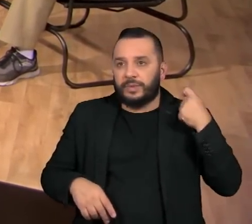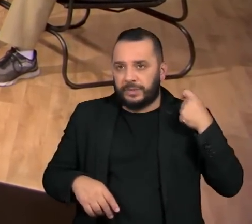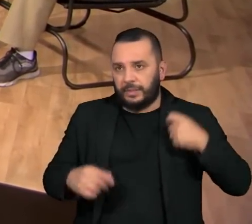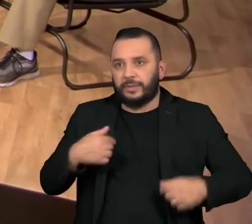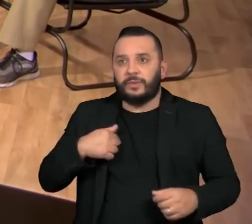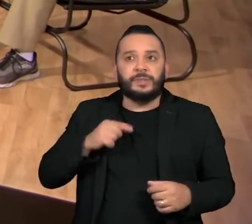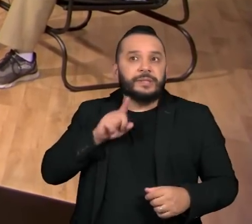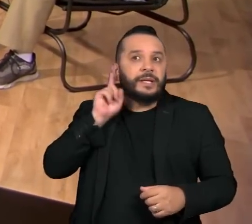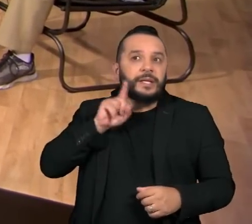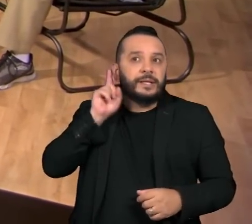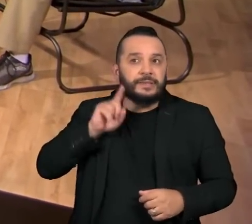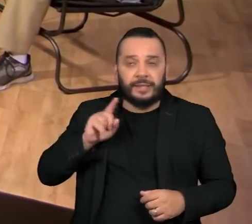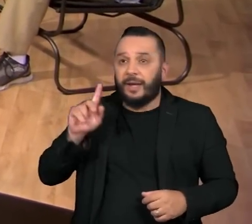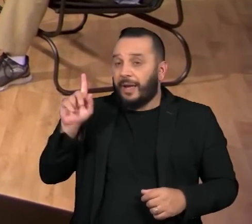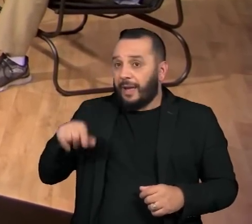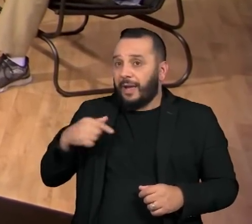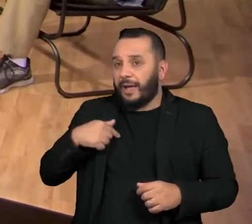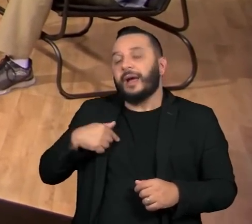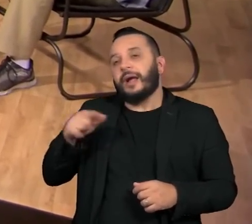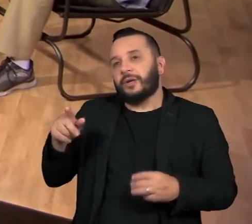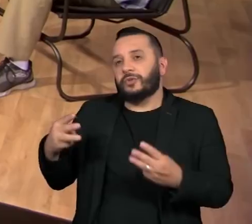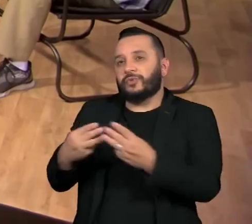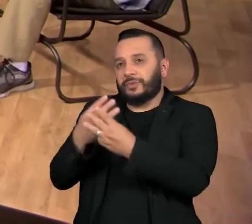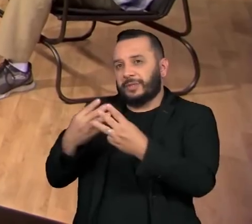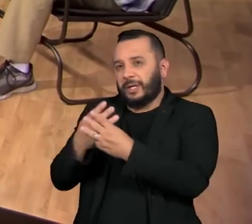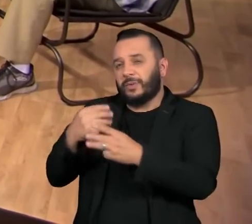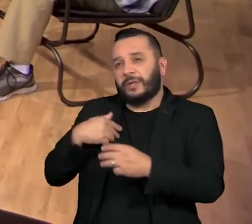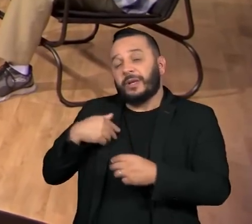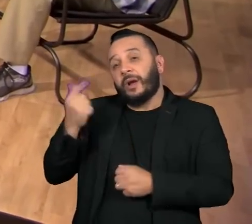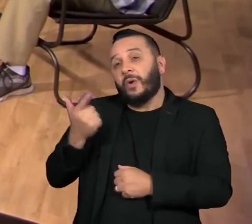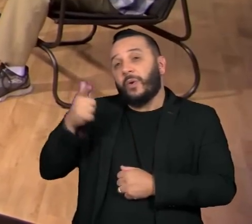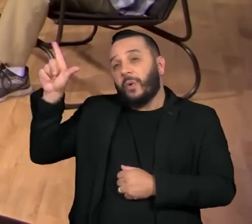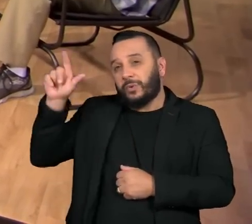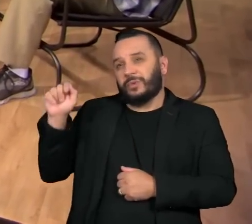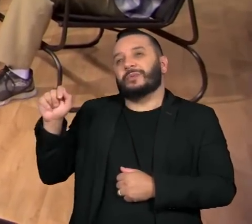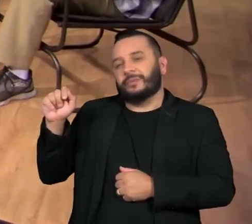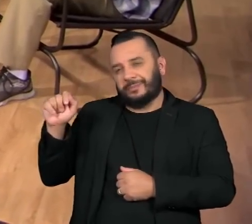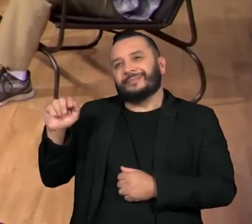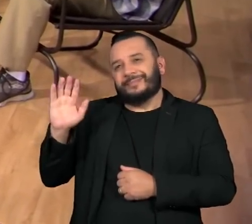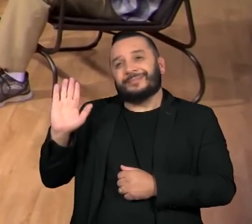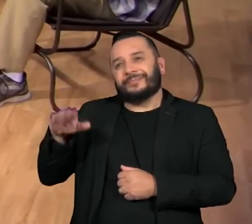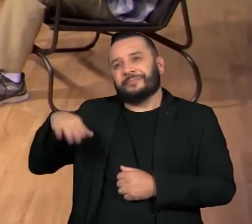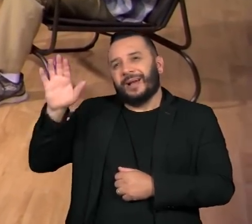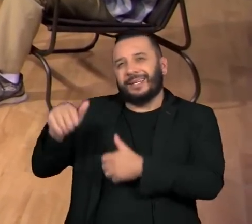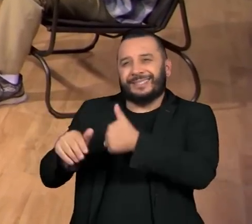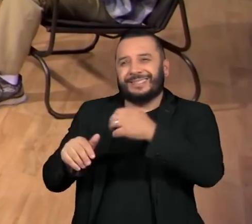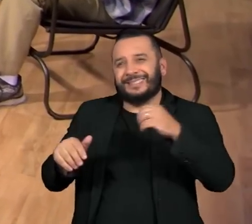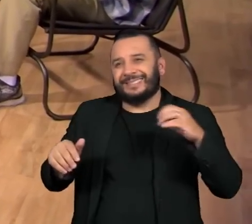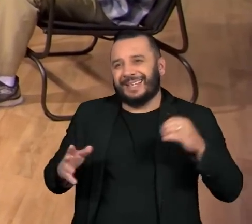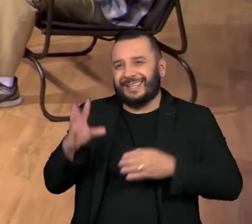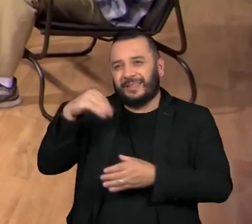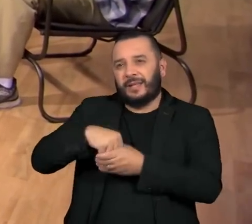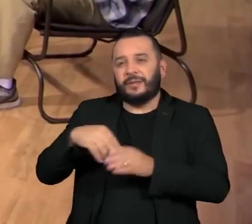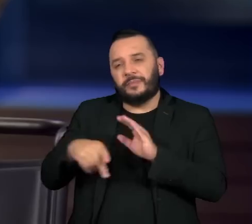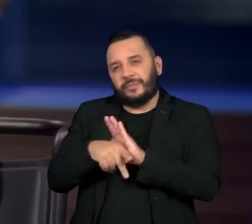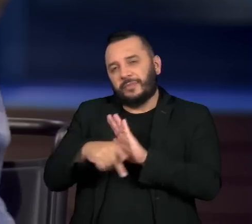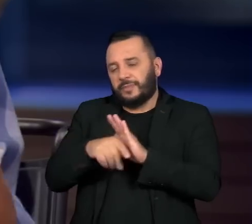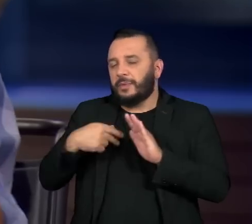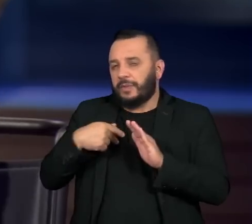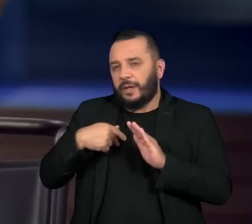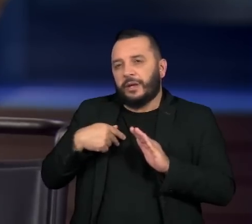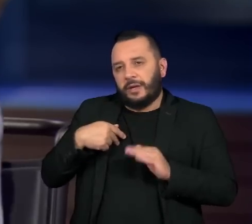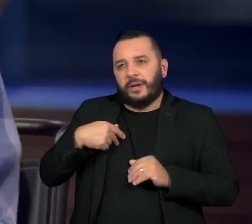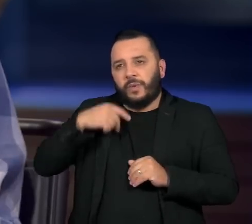O Zelensky é um cidadão ucraniano de nacionalidade judaica, que é uma outra nacionalidade, mais uma das 100 nacionalidades lá dentro da Ucrânia e da Rússia.